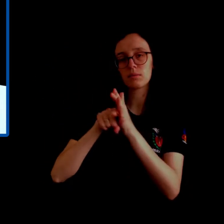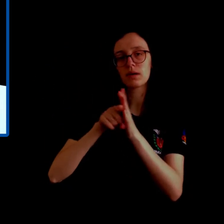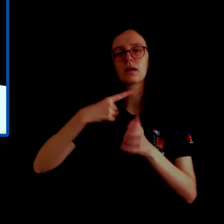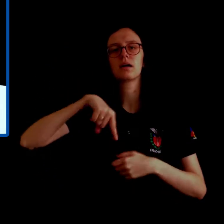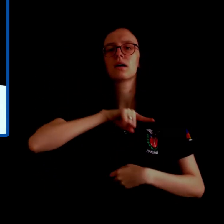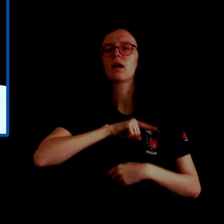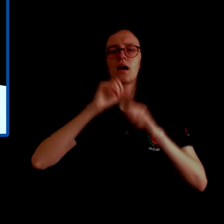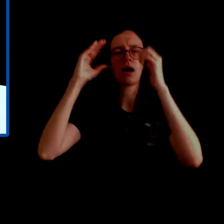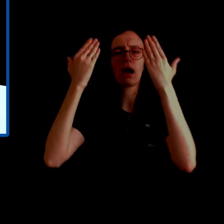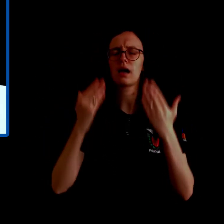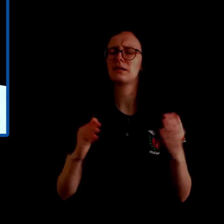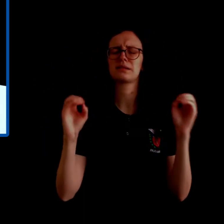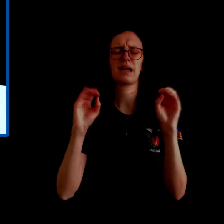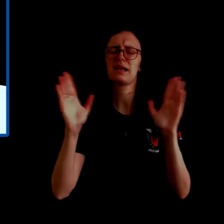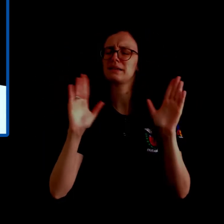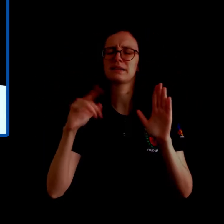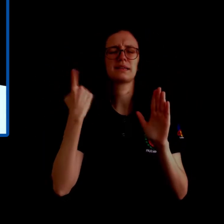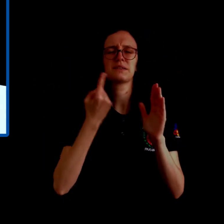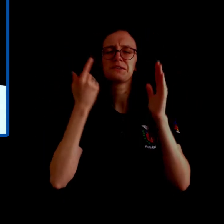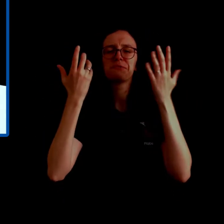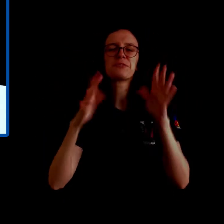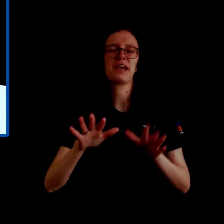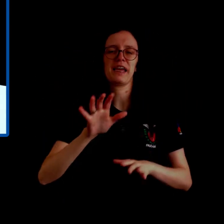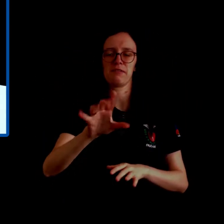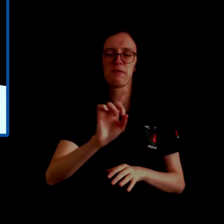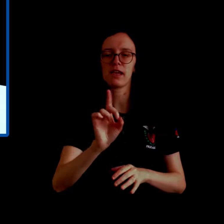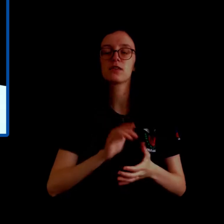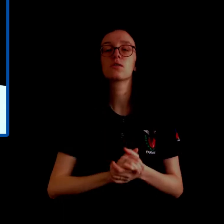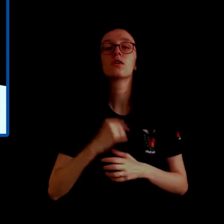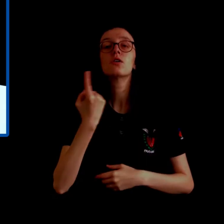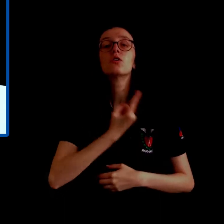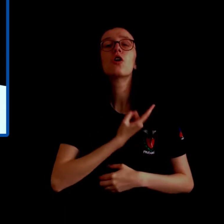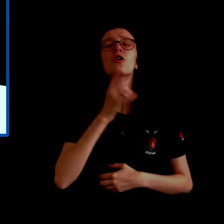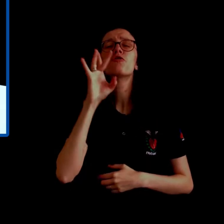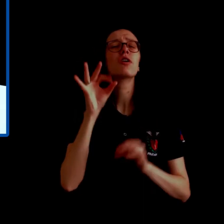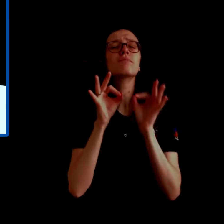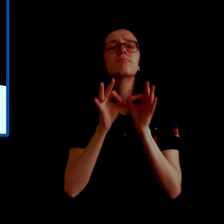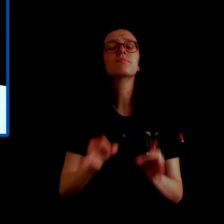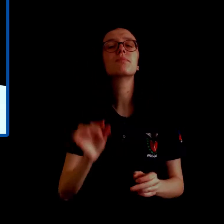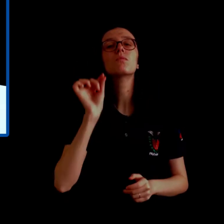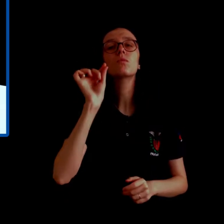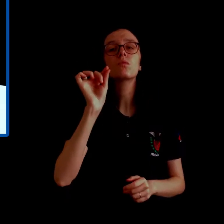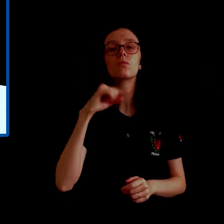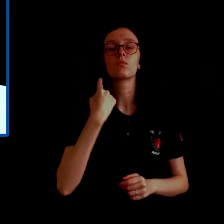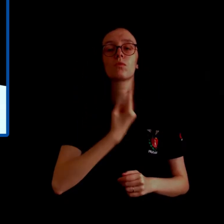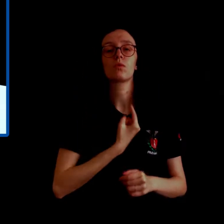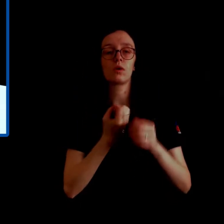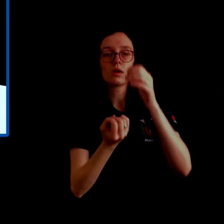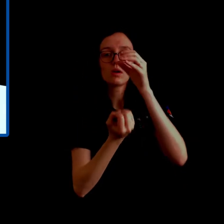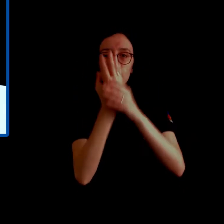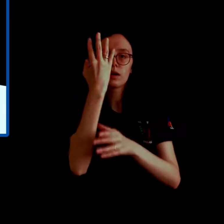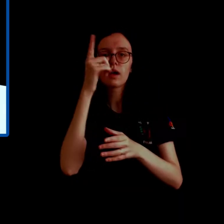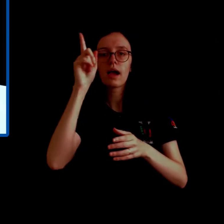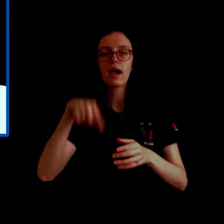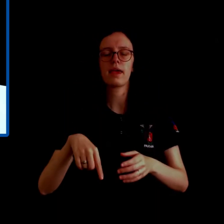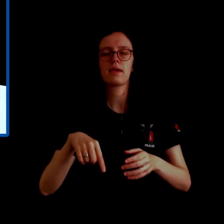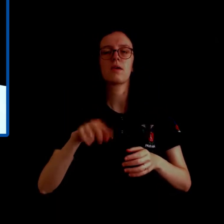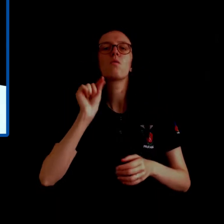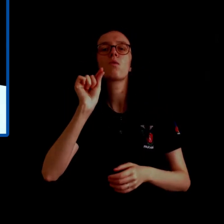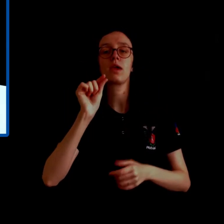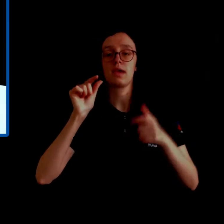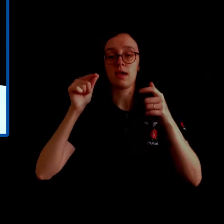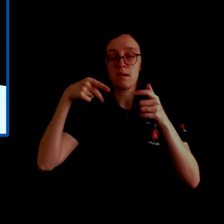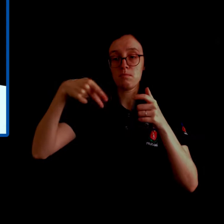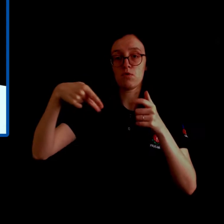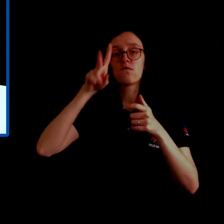vamos analisar dados, nós não vamos fazer nada com essa pesquisa. Nós simplesmente criamos um cenário onde os professores